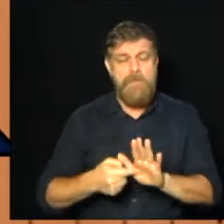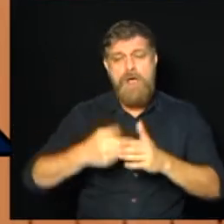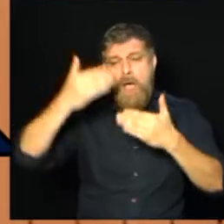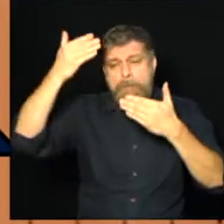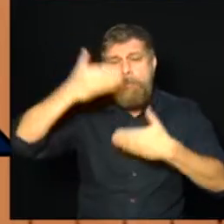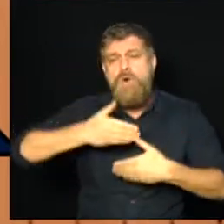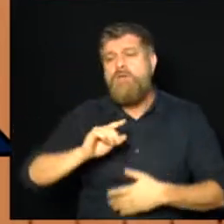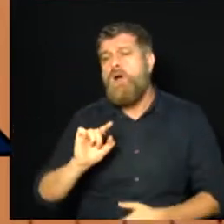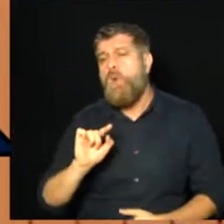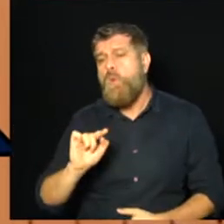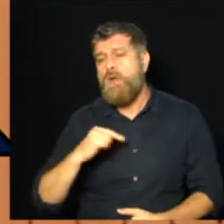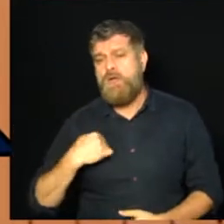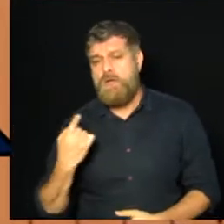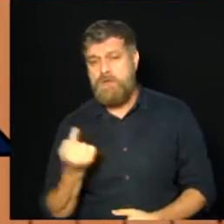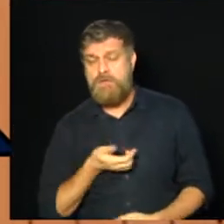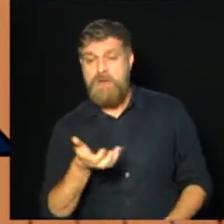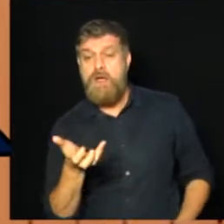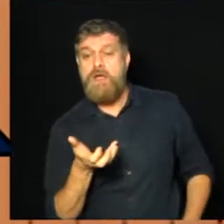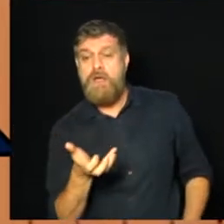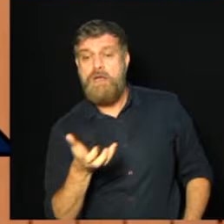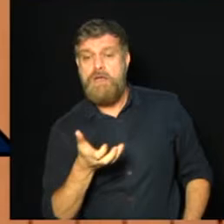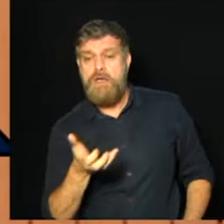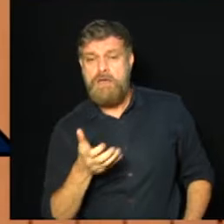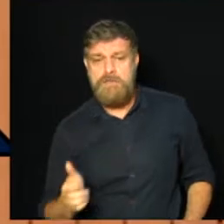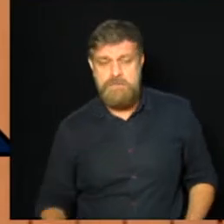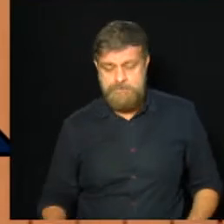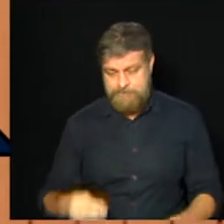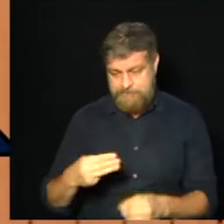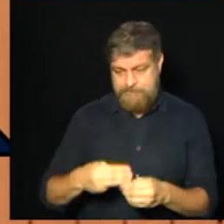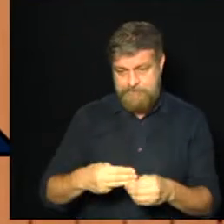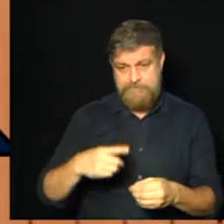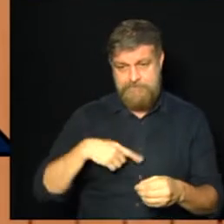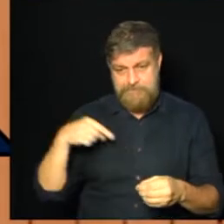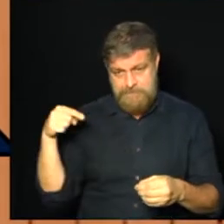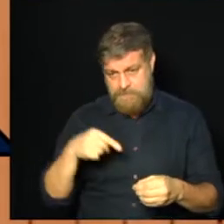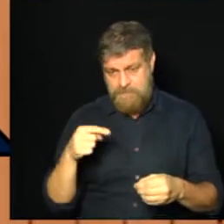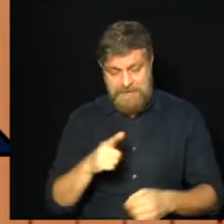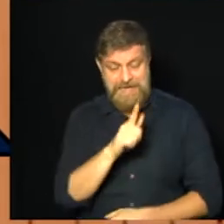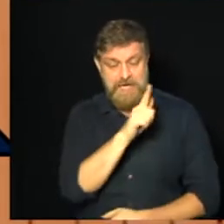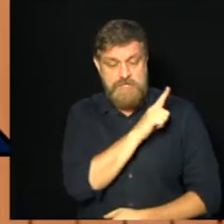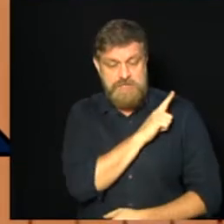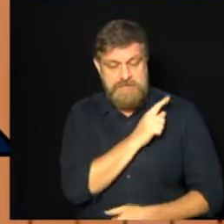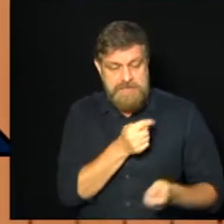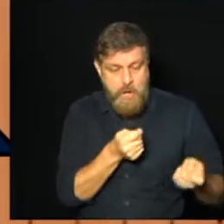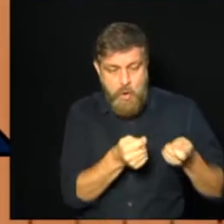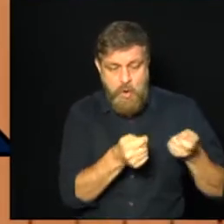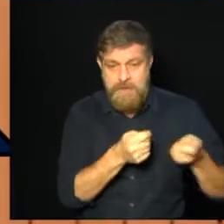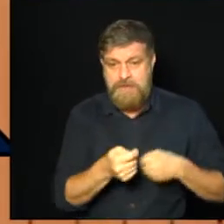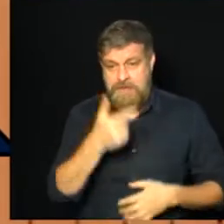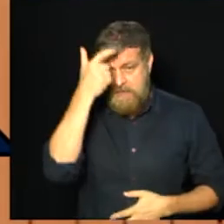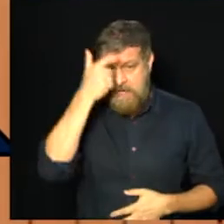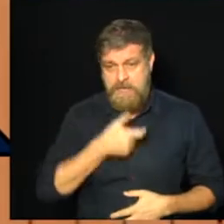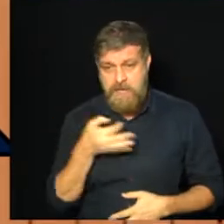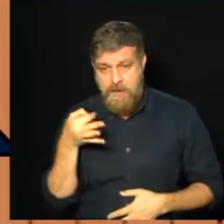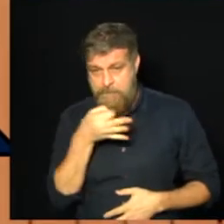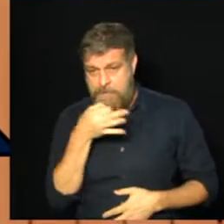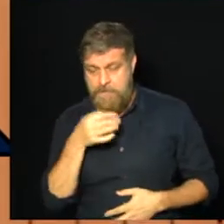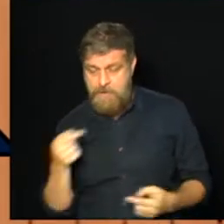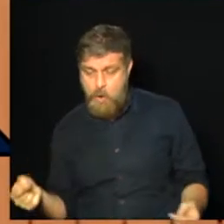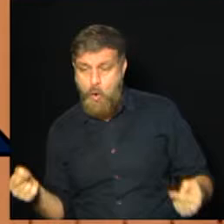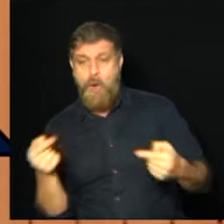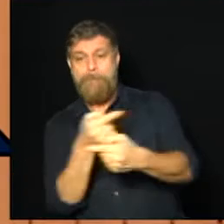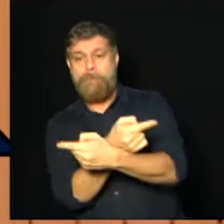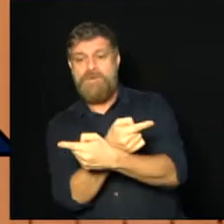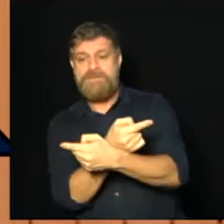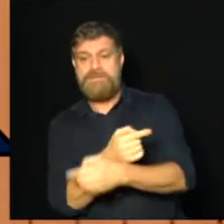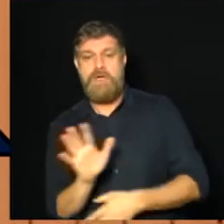que nós queremos que o município tenha condições de fazer a gestão. Então, a minha fala aqui, enquanto oposição, não